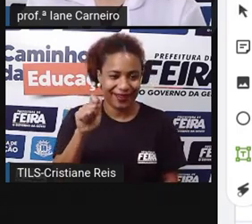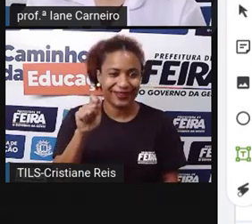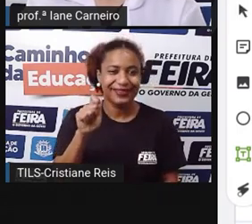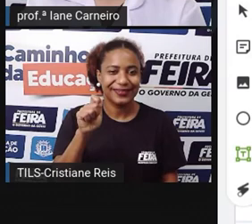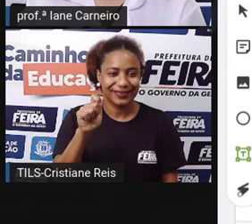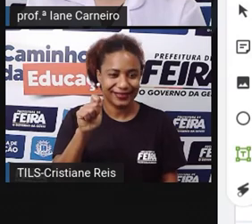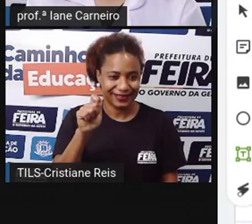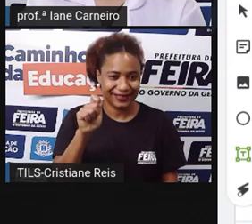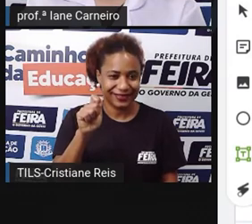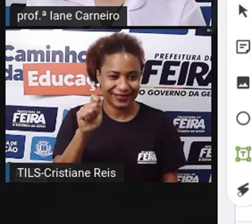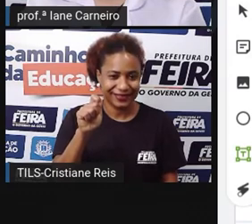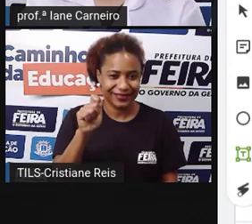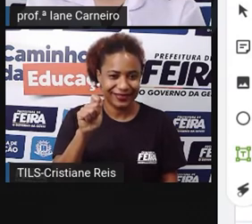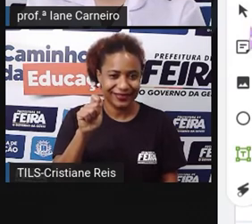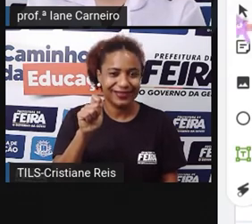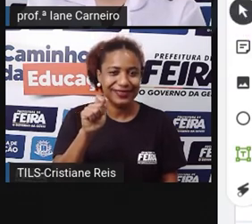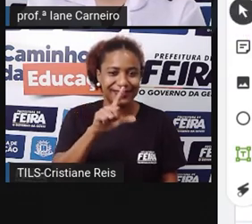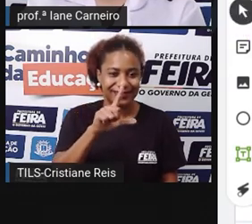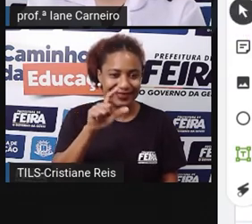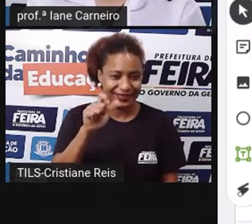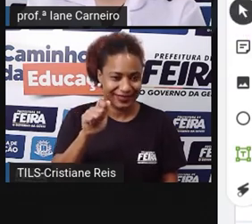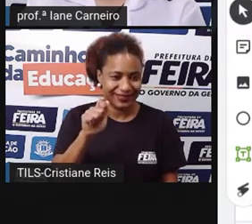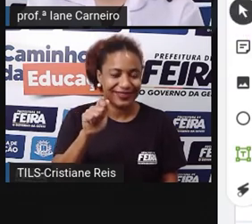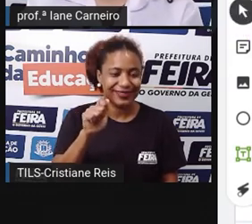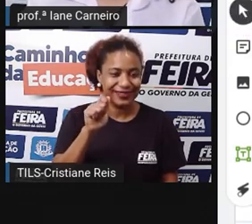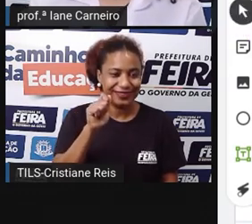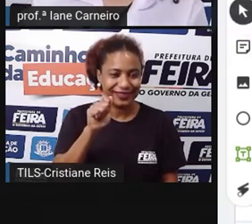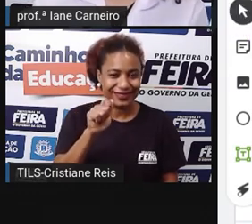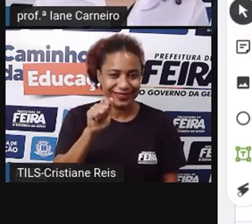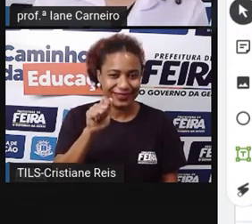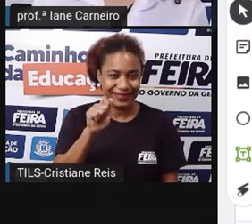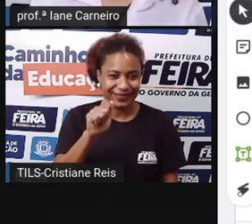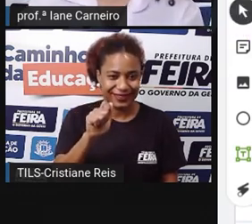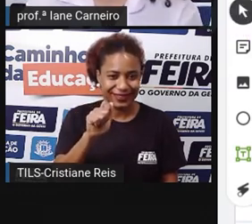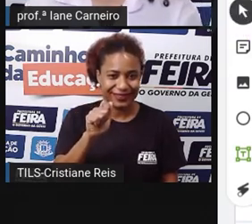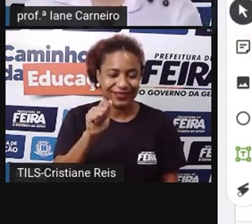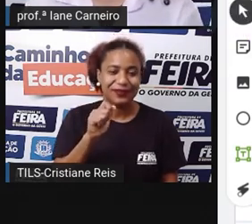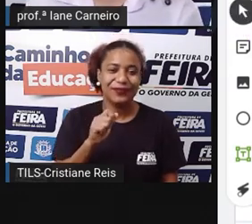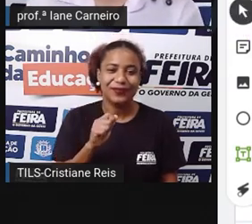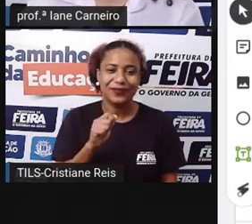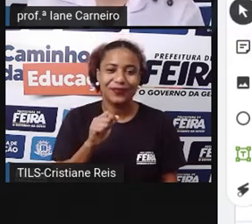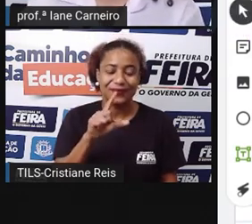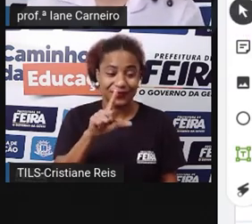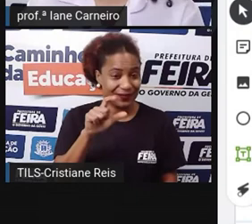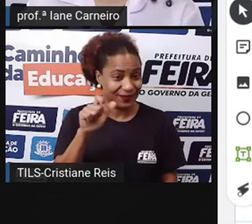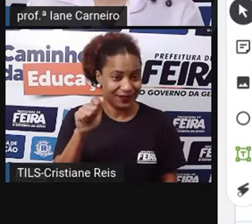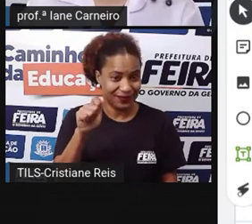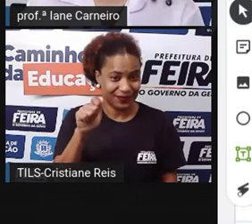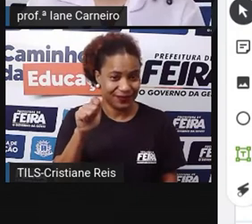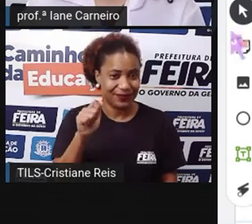Aqui de amarelo. Então, vou colocar aqui, ó. Lá. Depois,